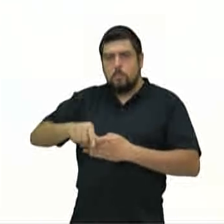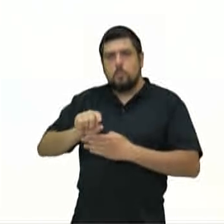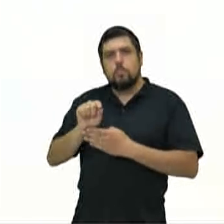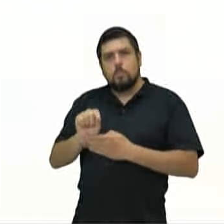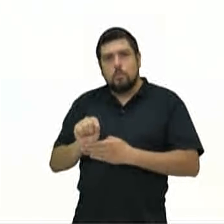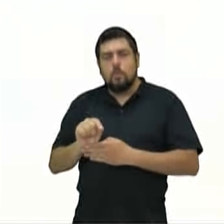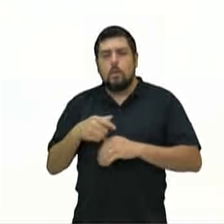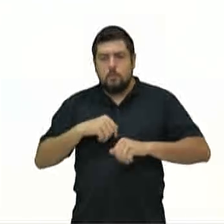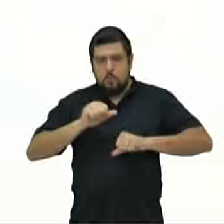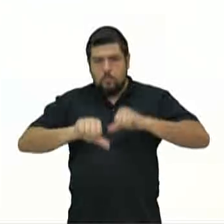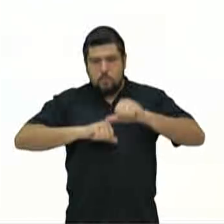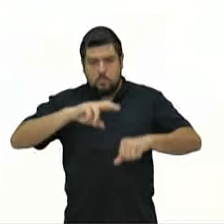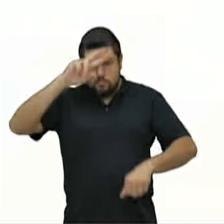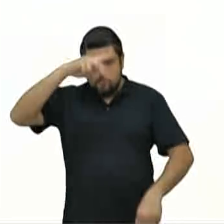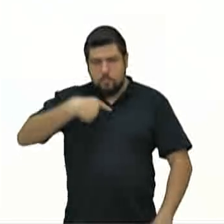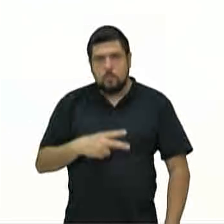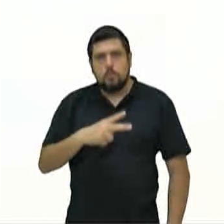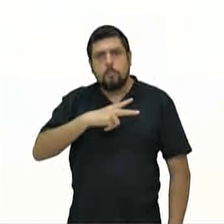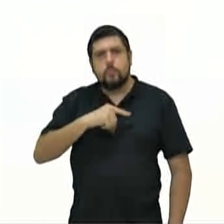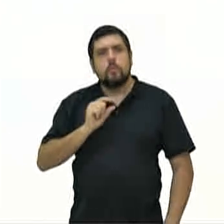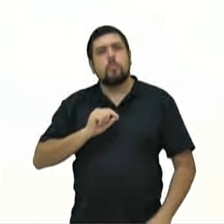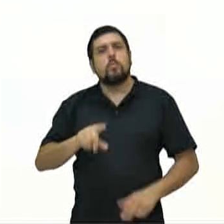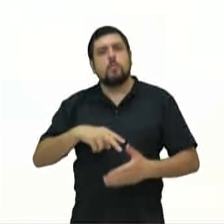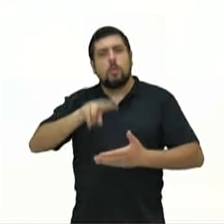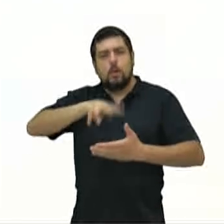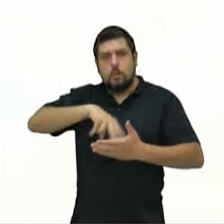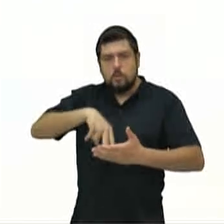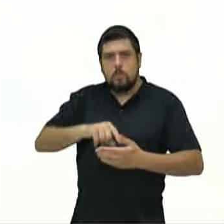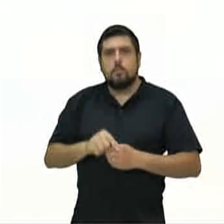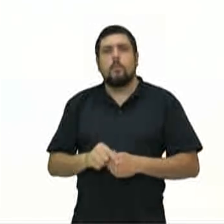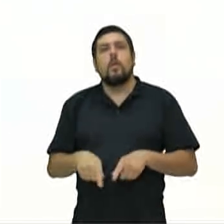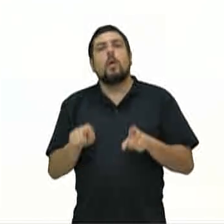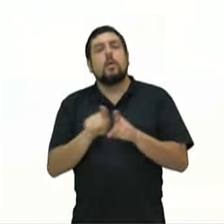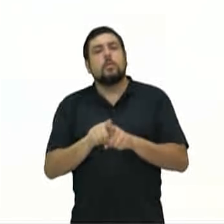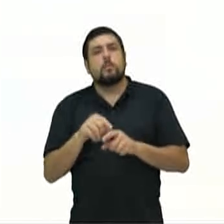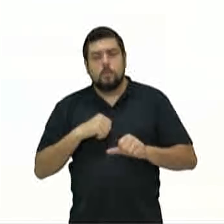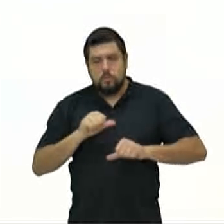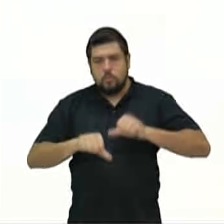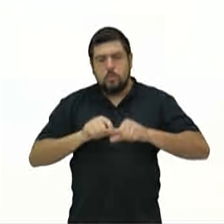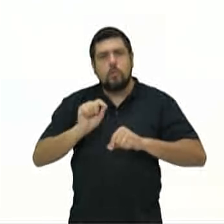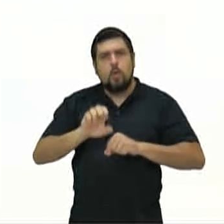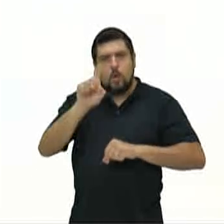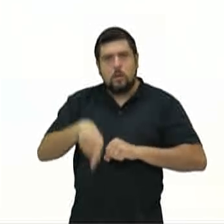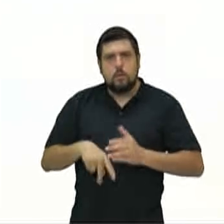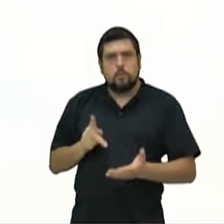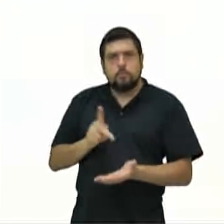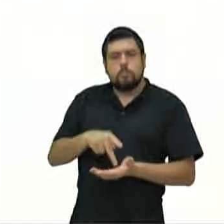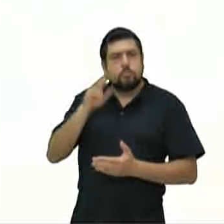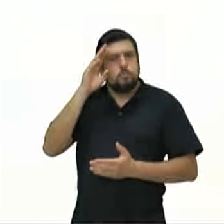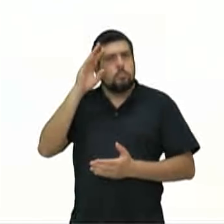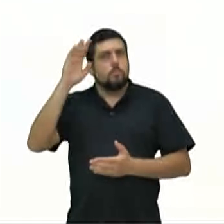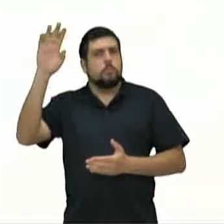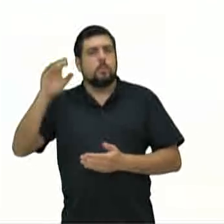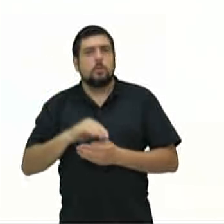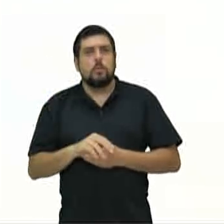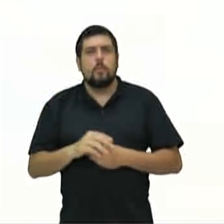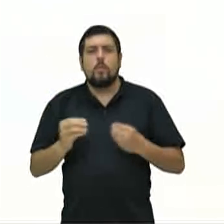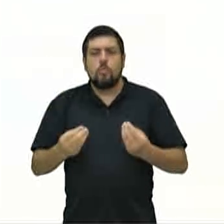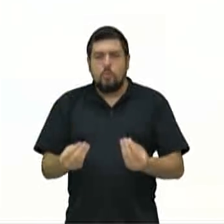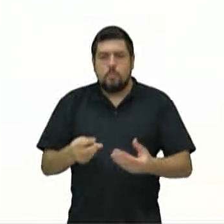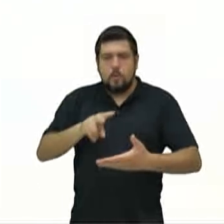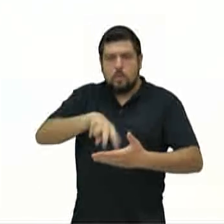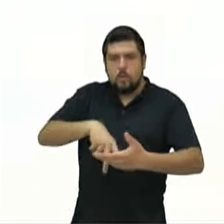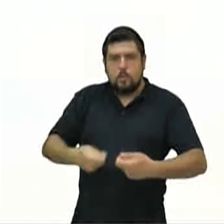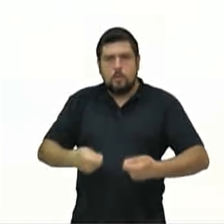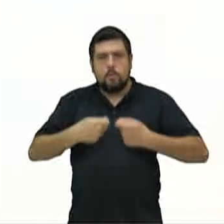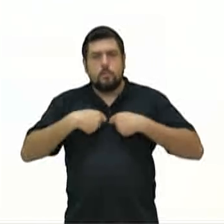transformação individual que a pessoa obtém pela leitura. Uma decorrência dessa transformação é a fuga da realidade, ou seja, o leitor espairece, ele